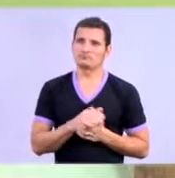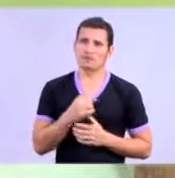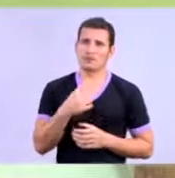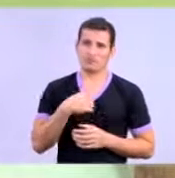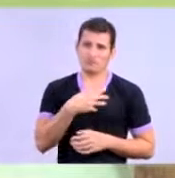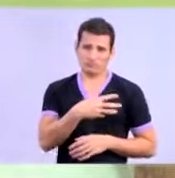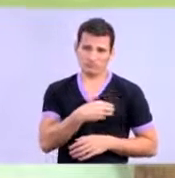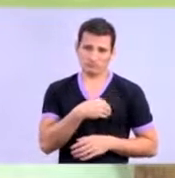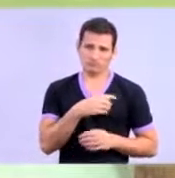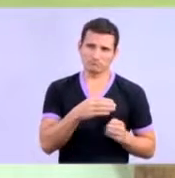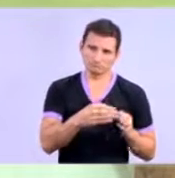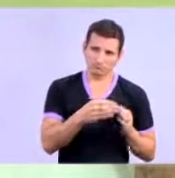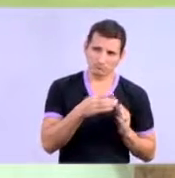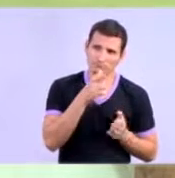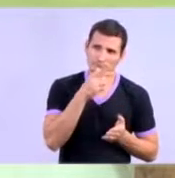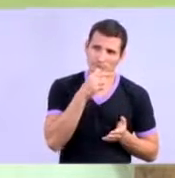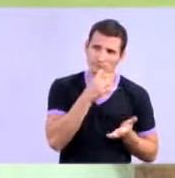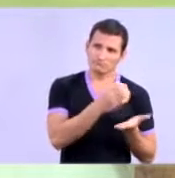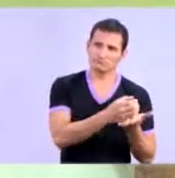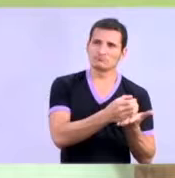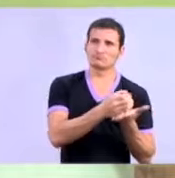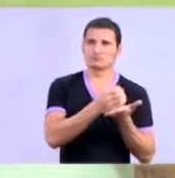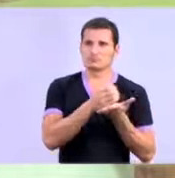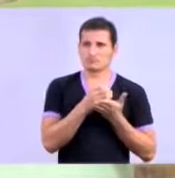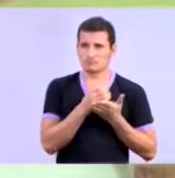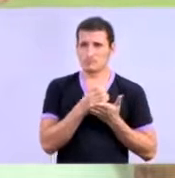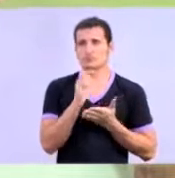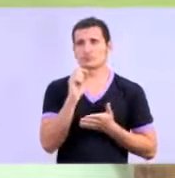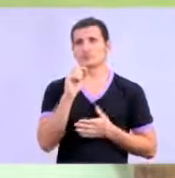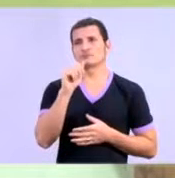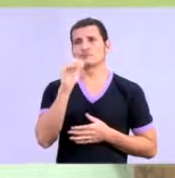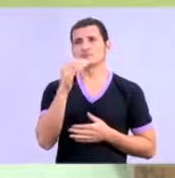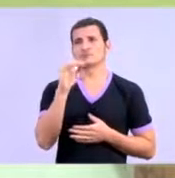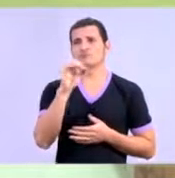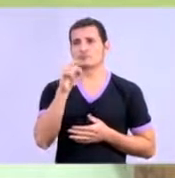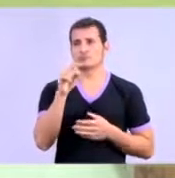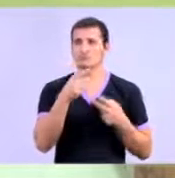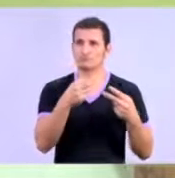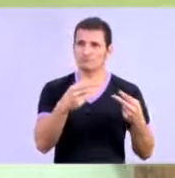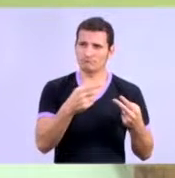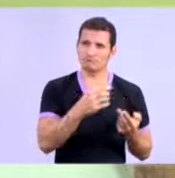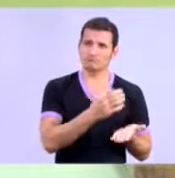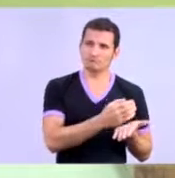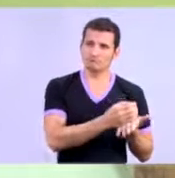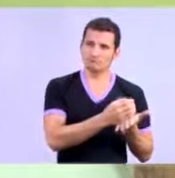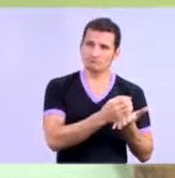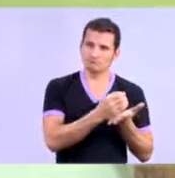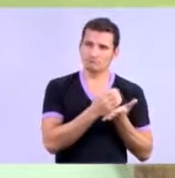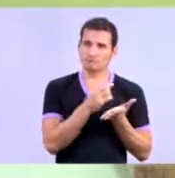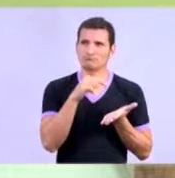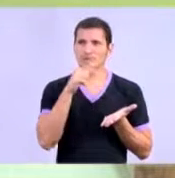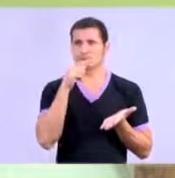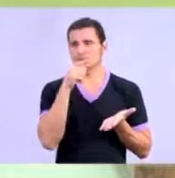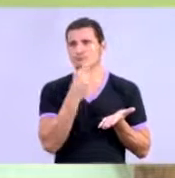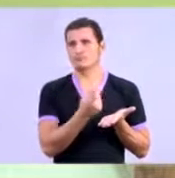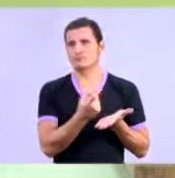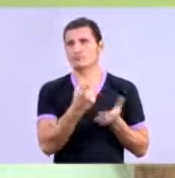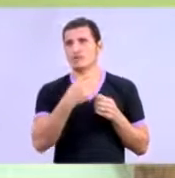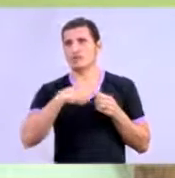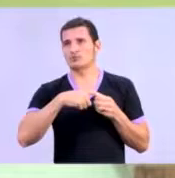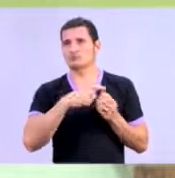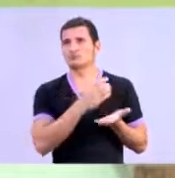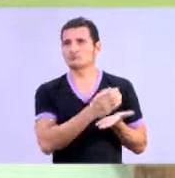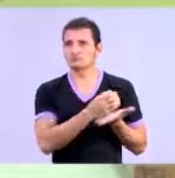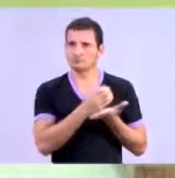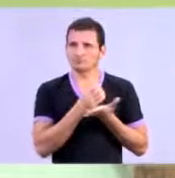d'água. Eu estou invocando uma ação no objeto e espero ter um retorno, que seria um copo d'água. É óbvio que o